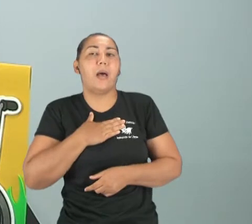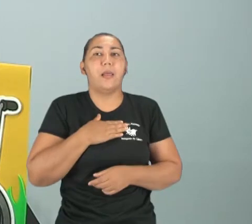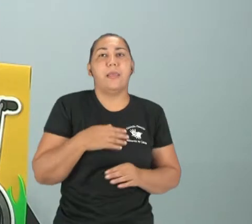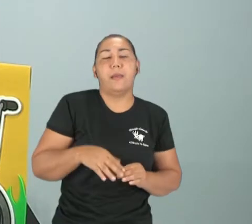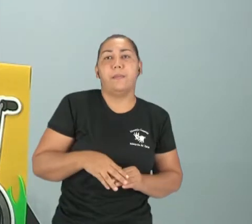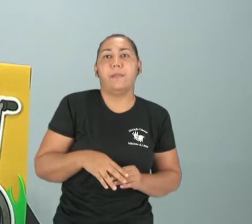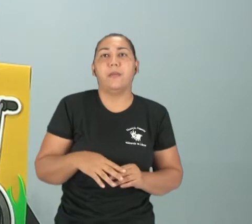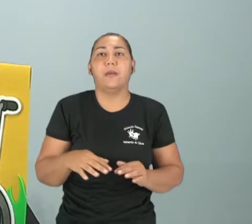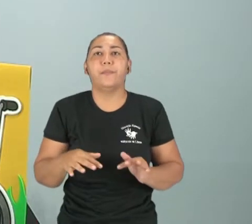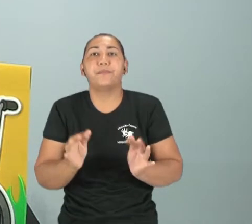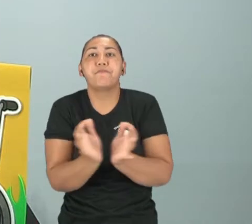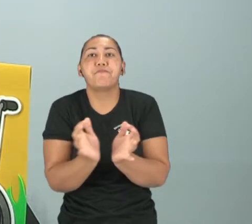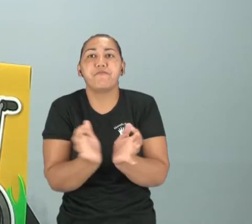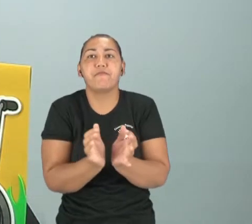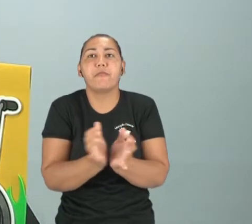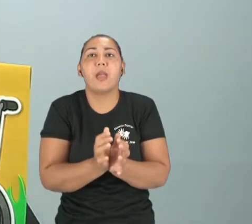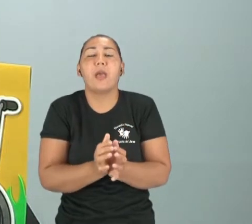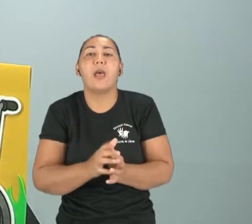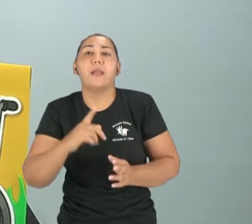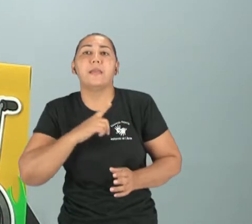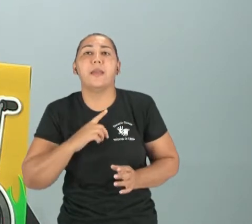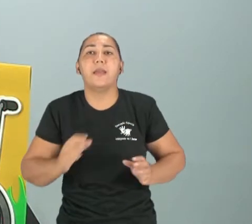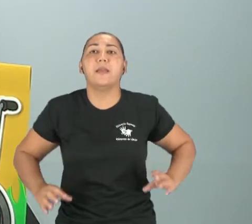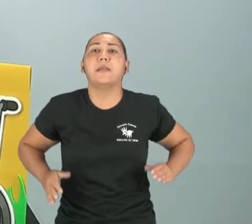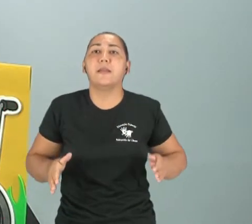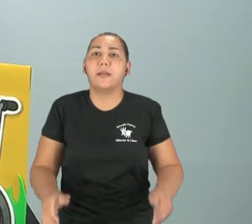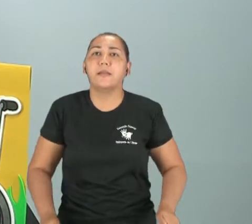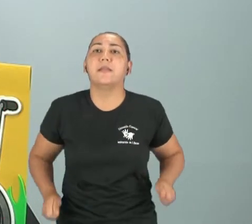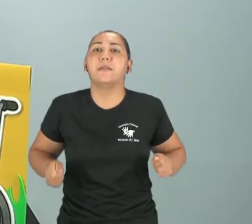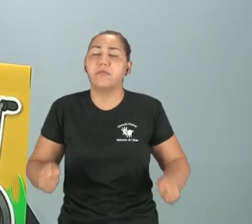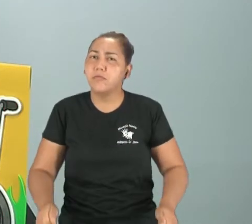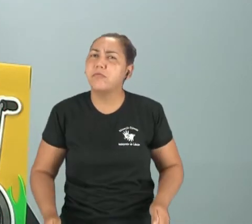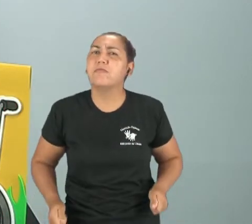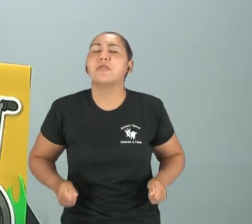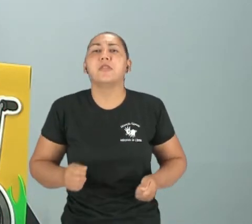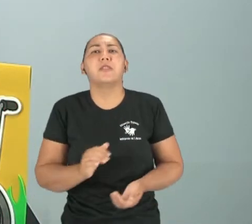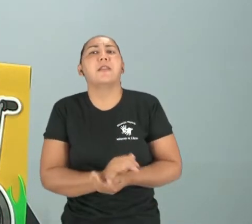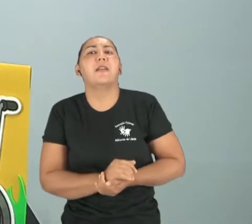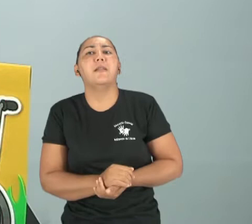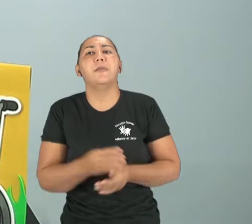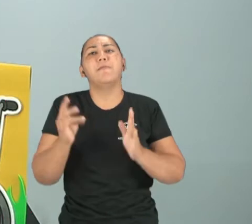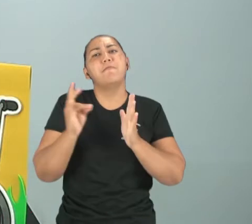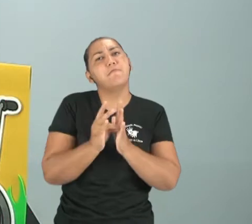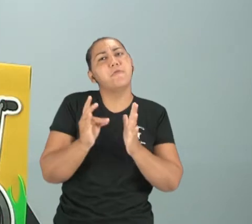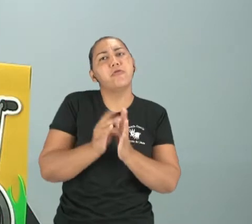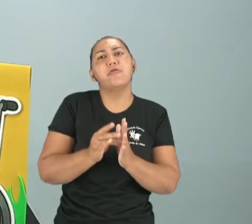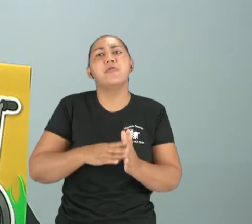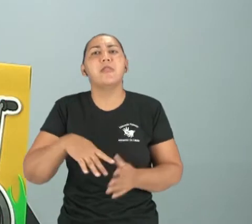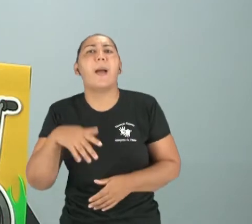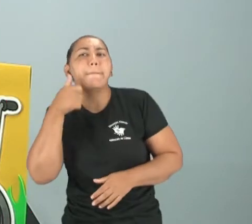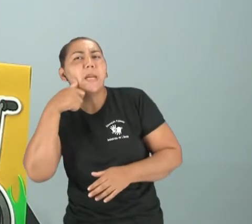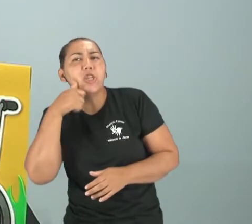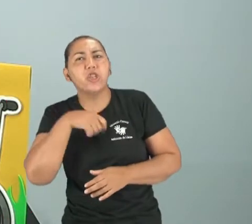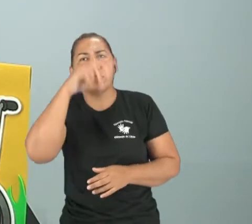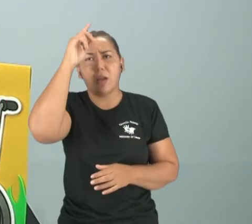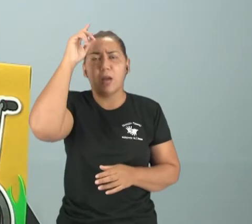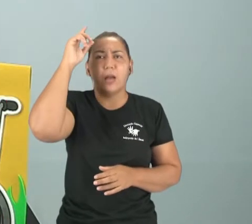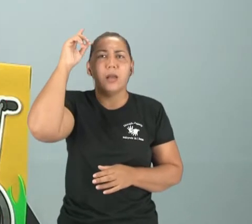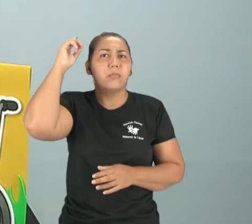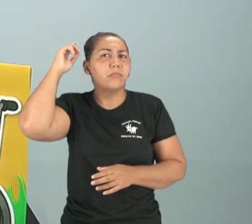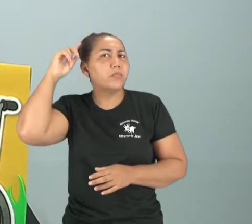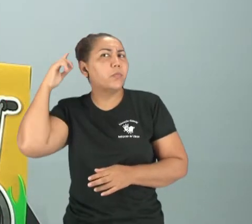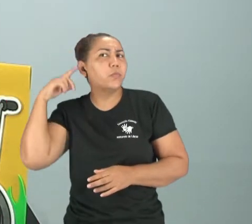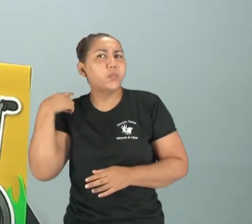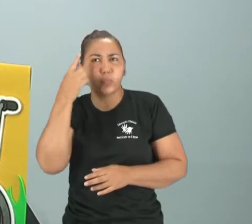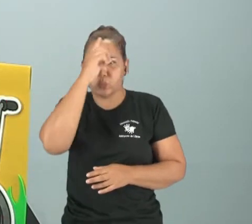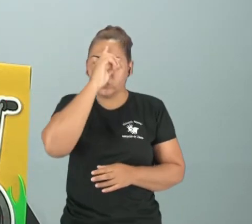tem indígenas, na minha turma tem ruivo, na minha turma tem uma menina loura que até conhece vocês, a Bia. Na minha